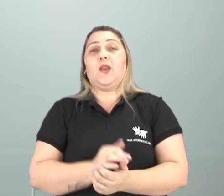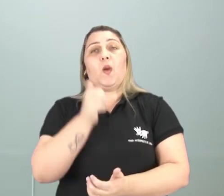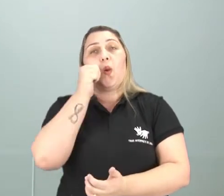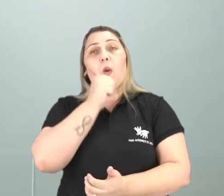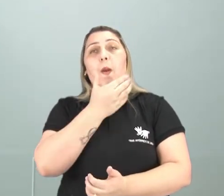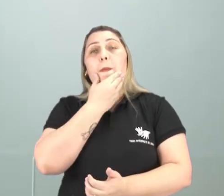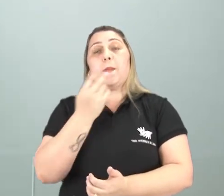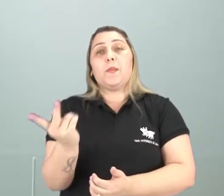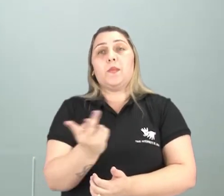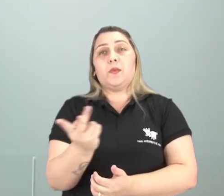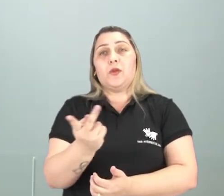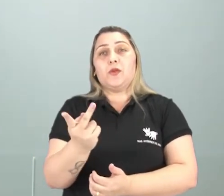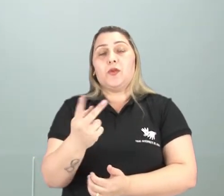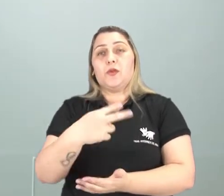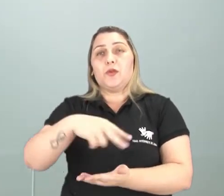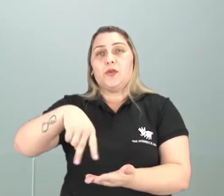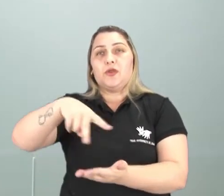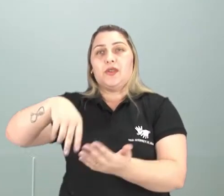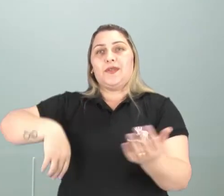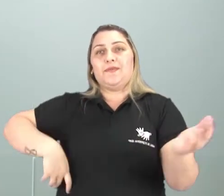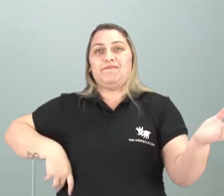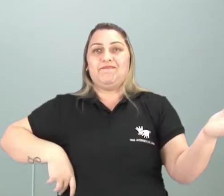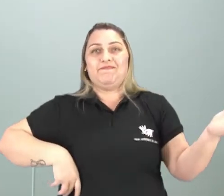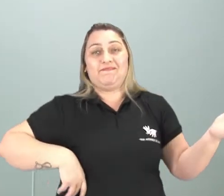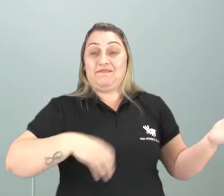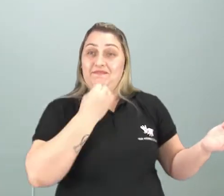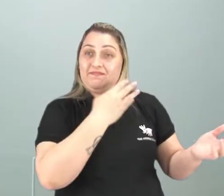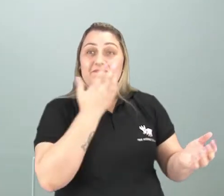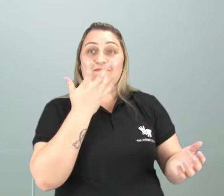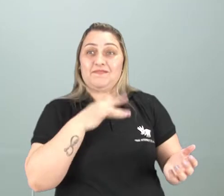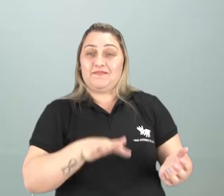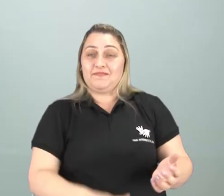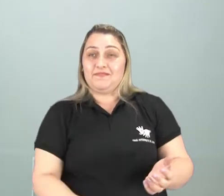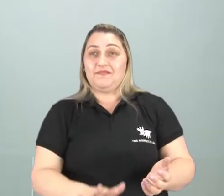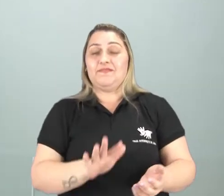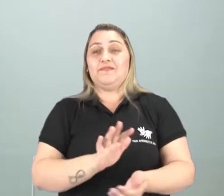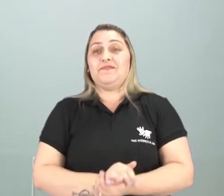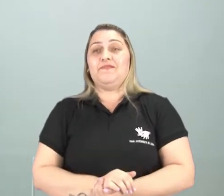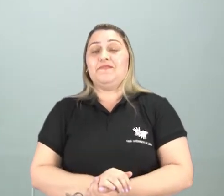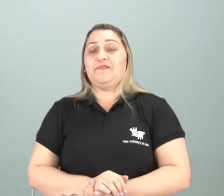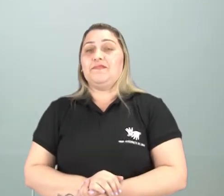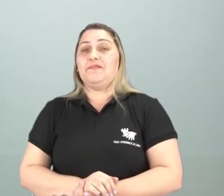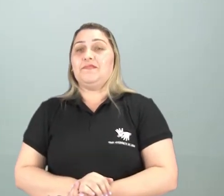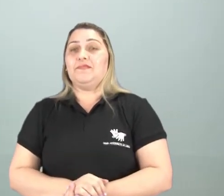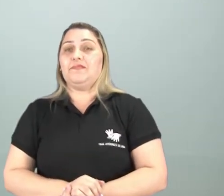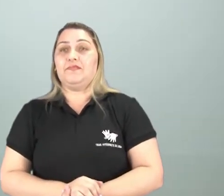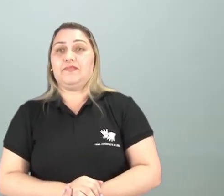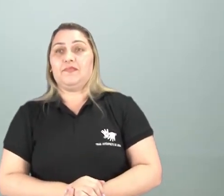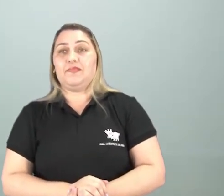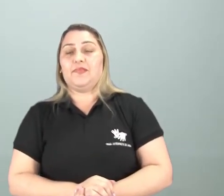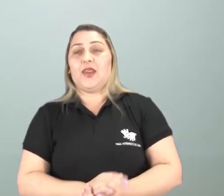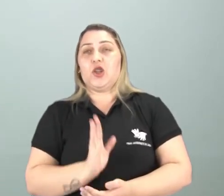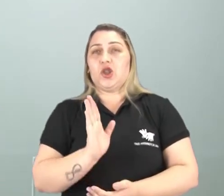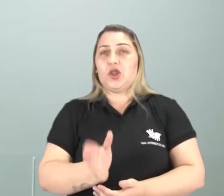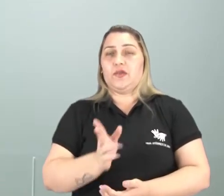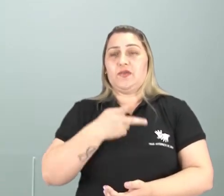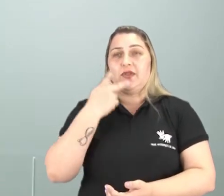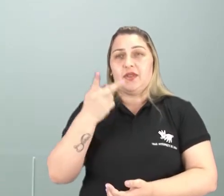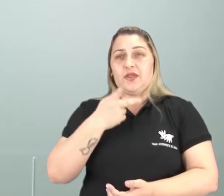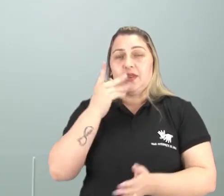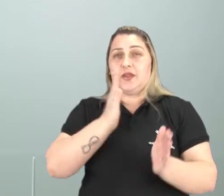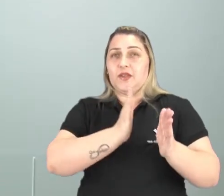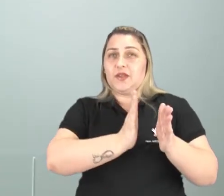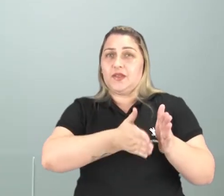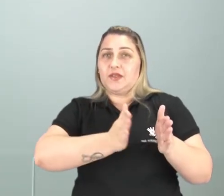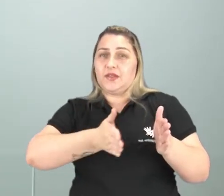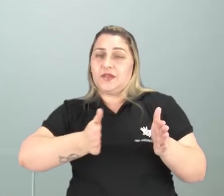pares de dançarinos de quadrilha muito bem crianças então como nós já